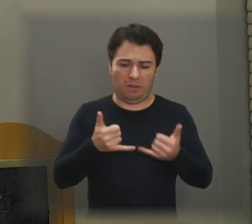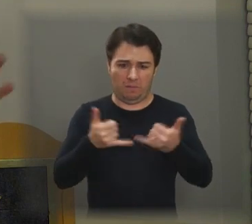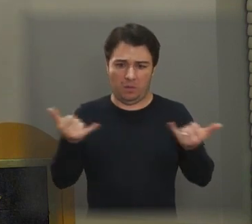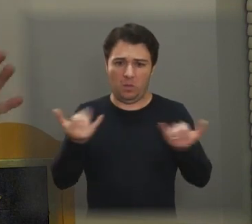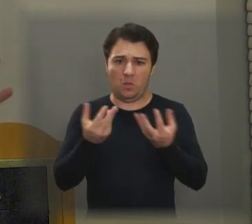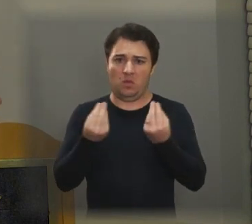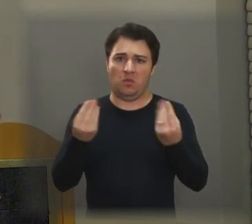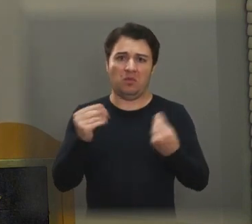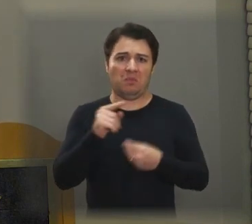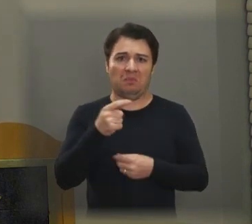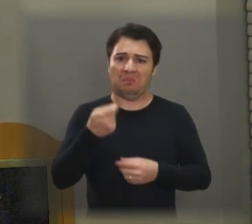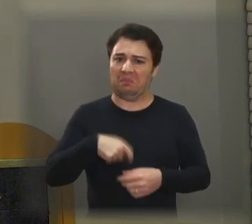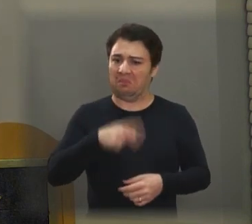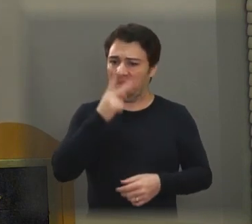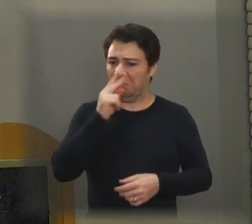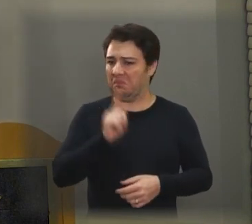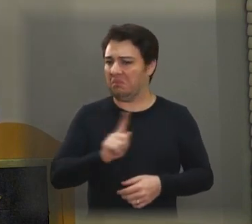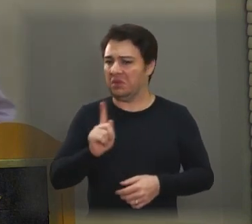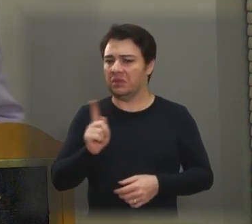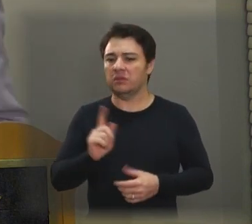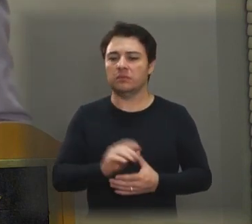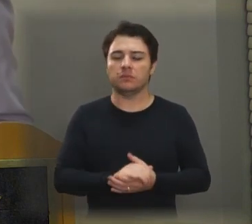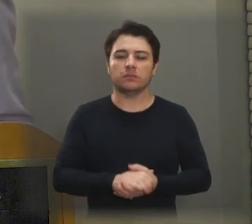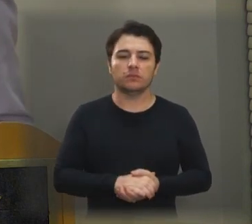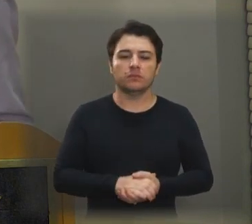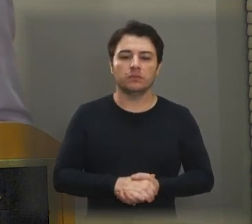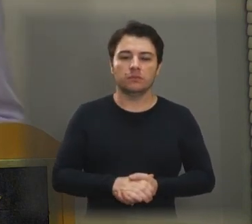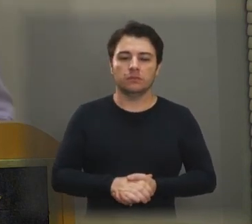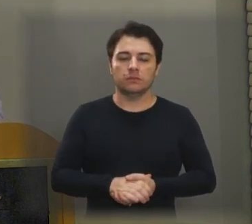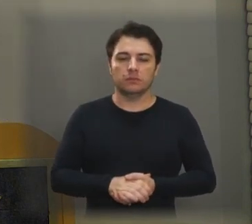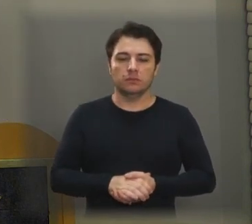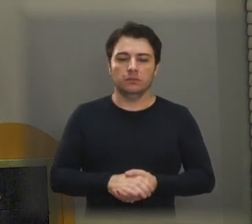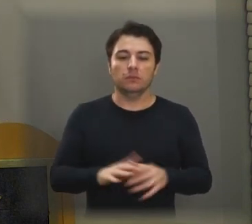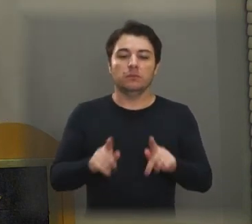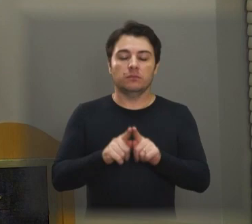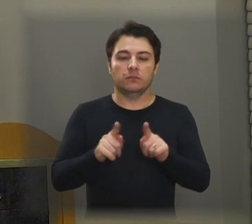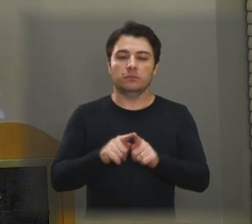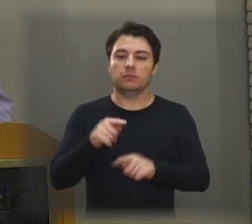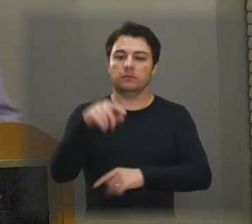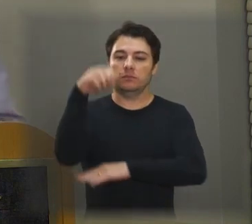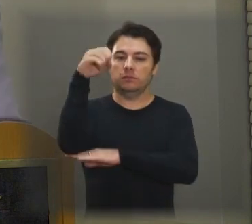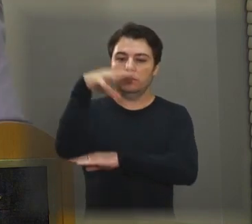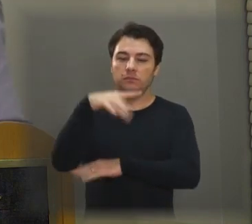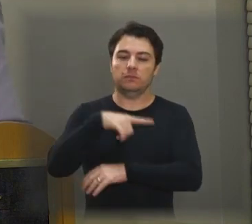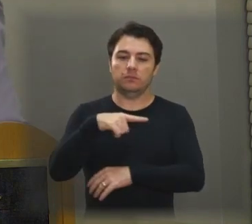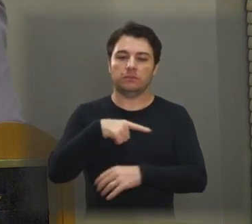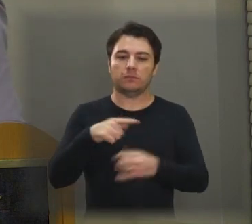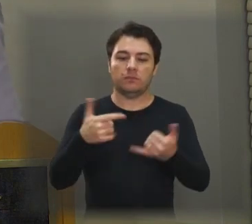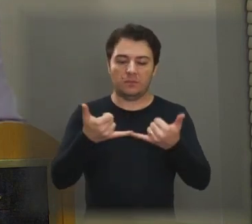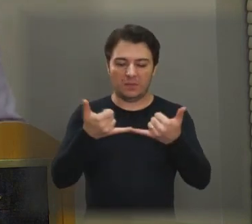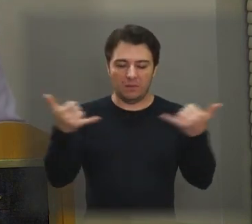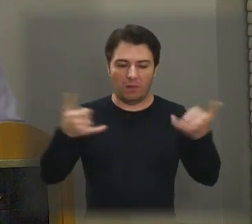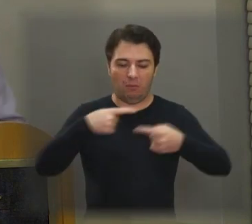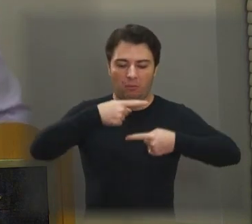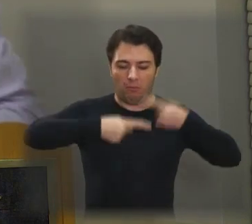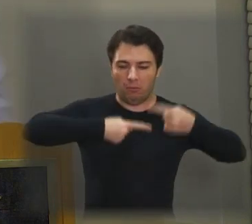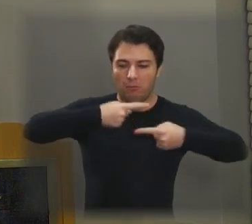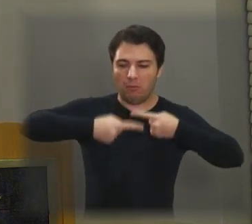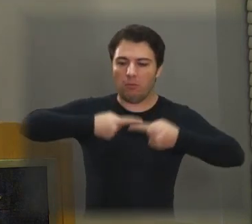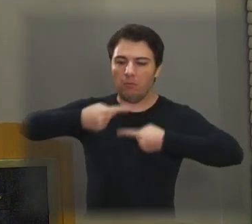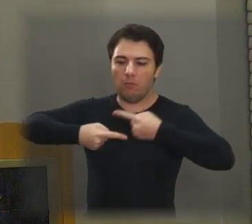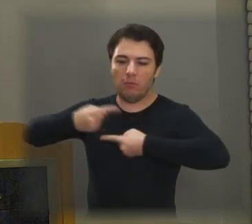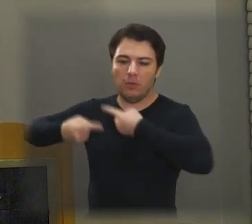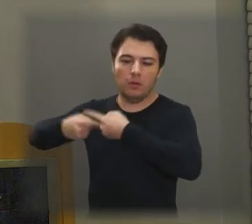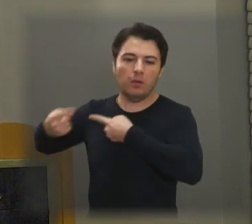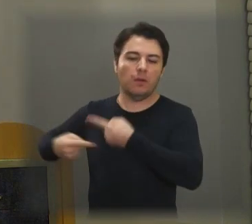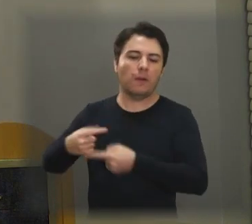lá sem necessidade em uma poluição nós vamos aos postos nenhum com fios Enrolados não sei só vendo que vários